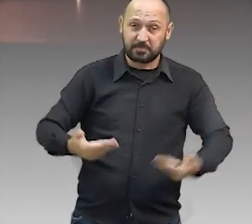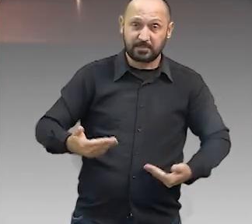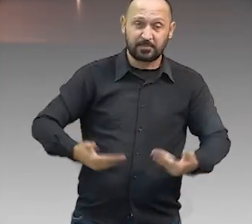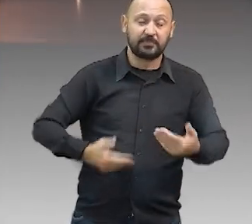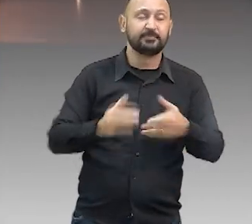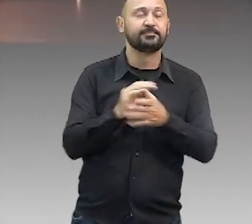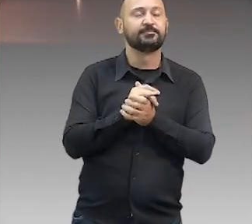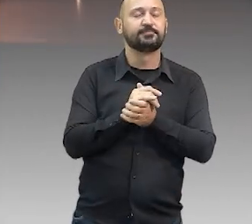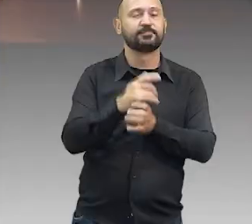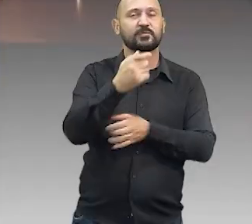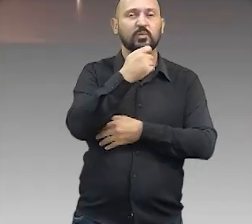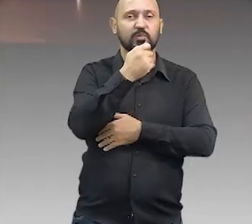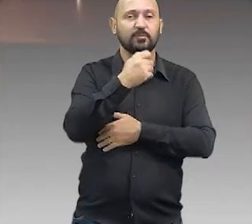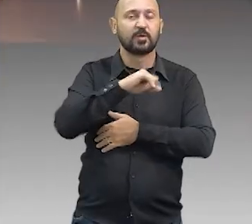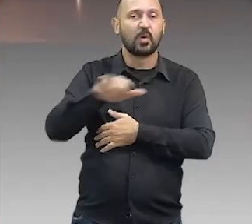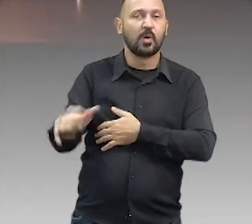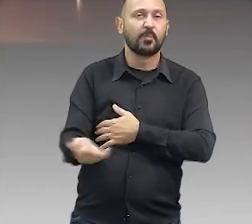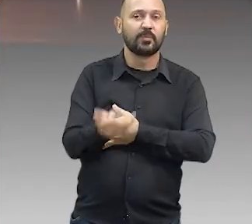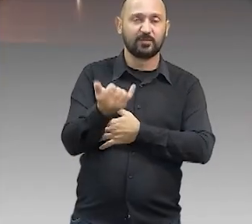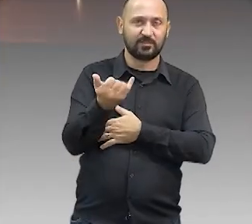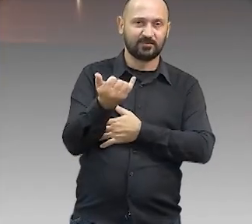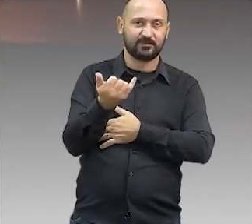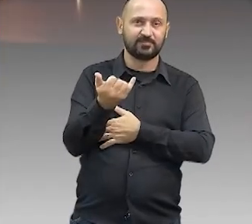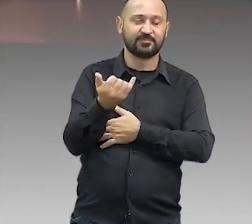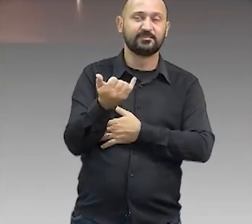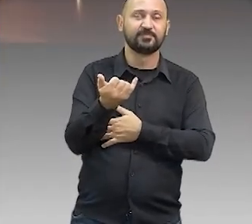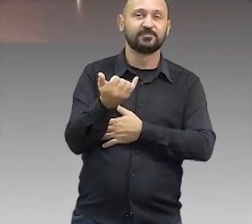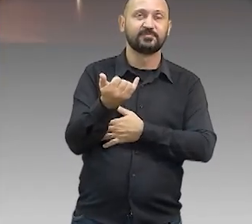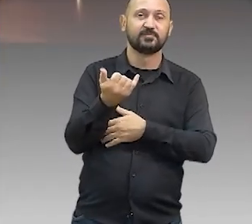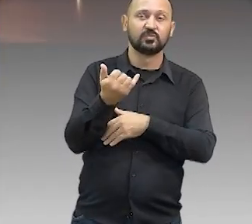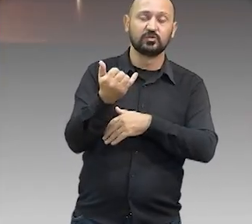uma oportunidade de crescer um pouco, melhorar um pouco,